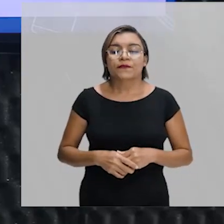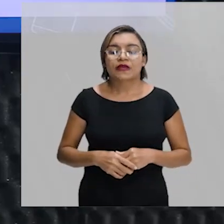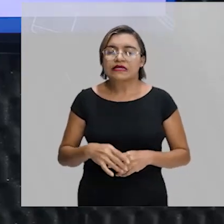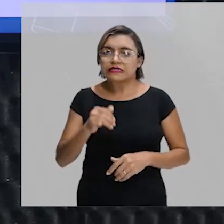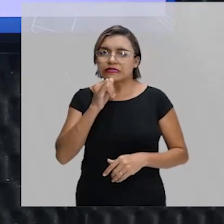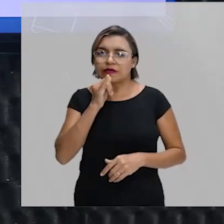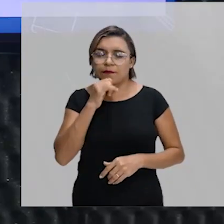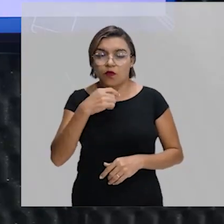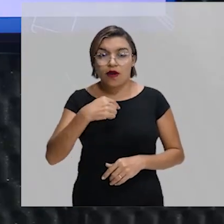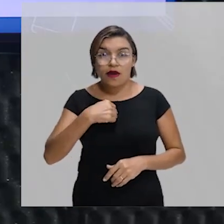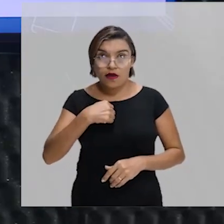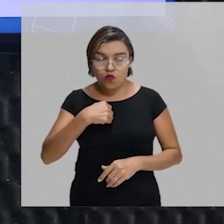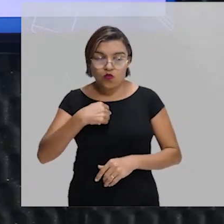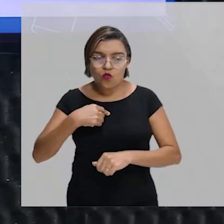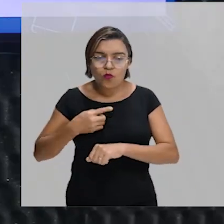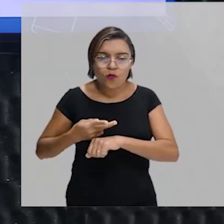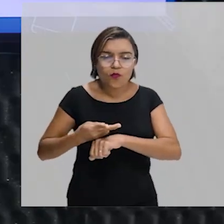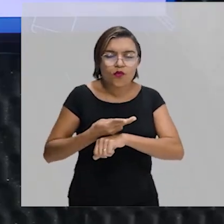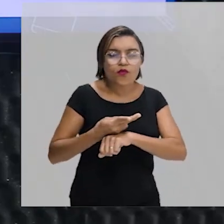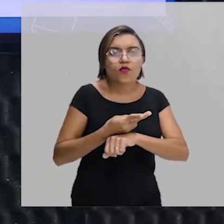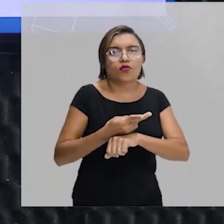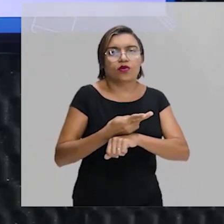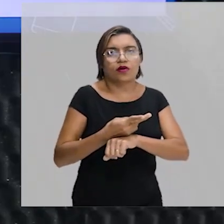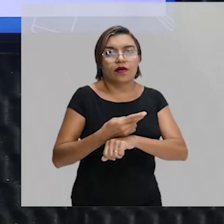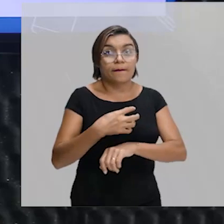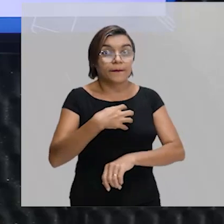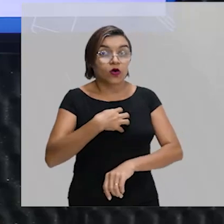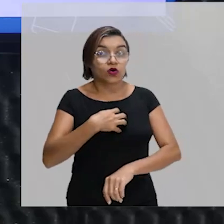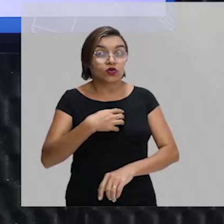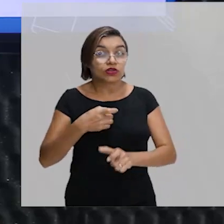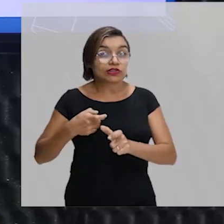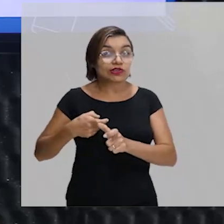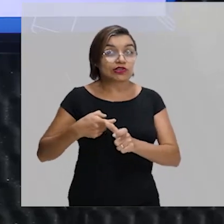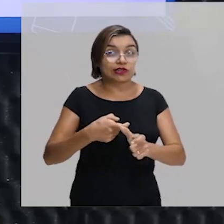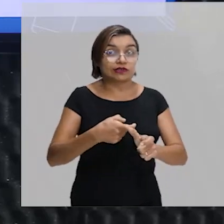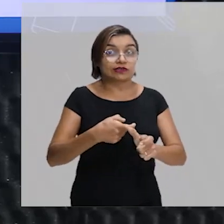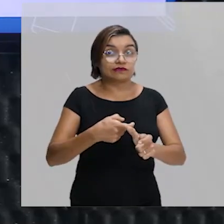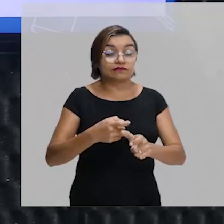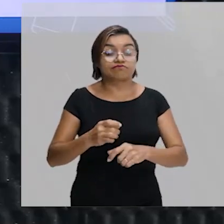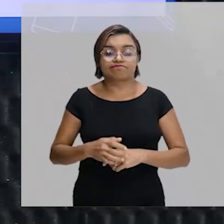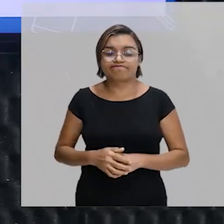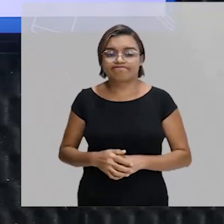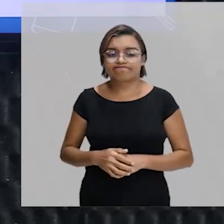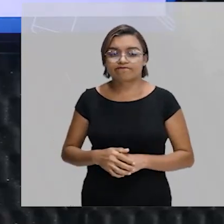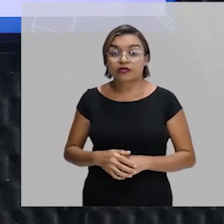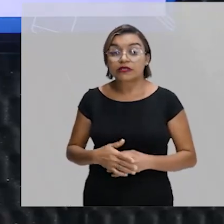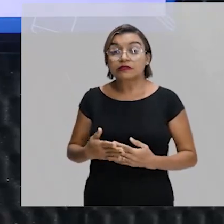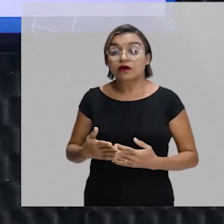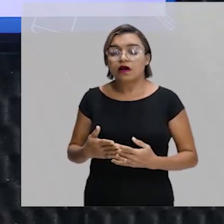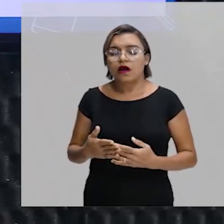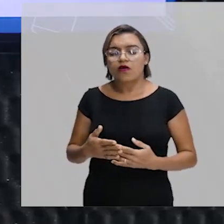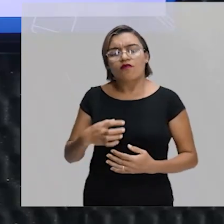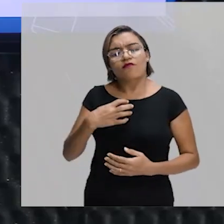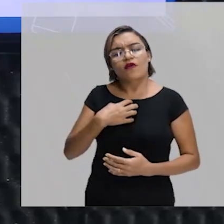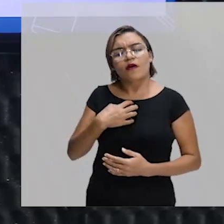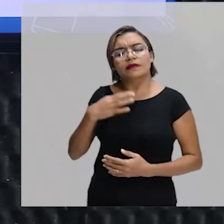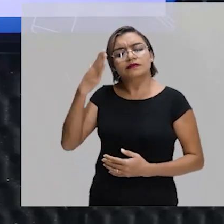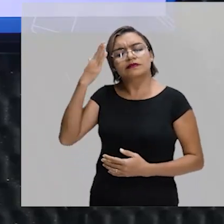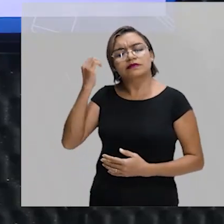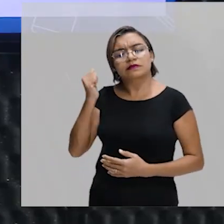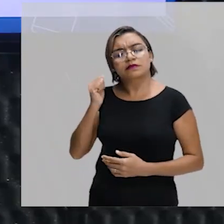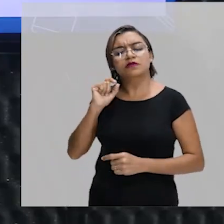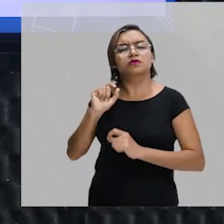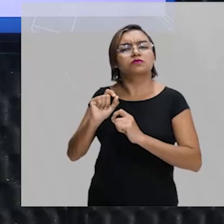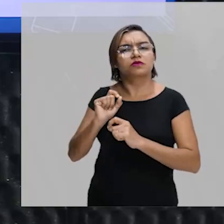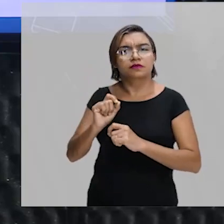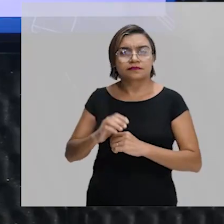eu que estou buscando, eu vou utilizar o quê? Modo indicativo. E um outro que eu vou ainda saber qual é, que no